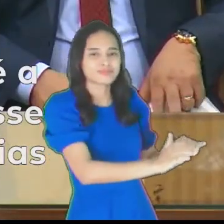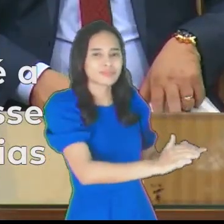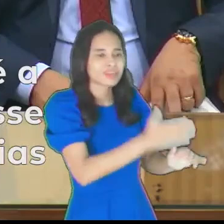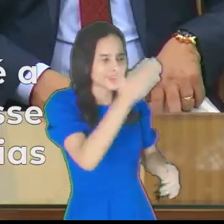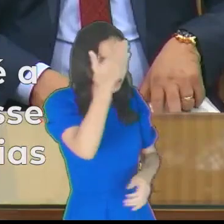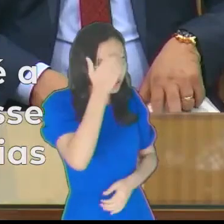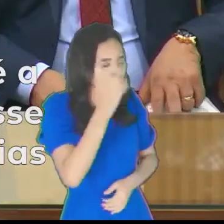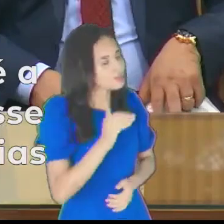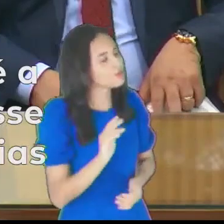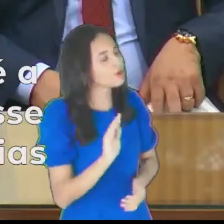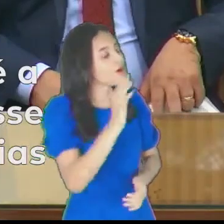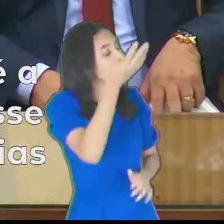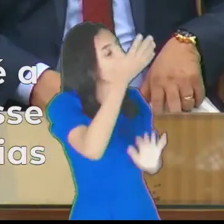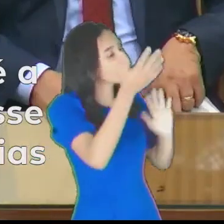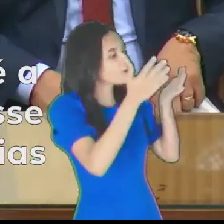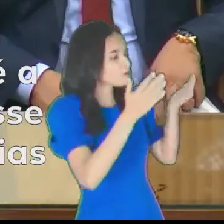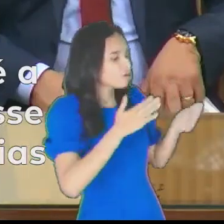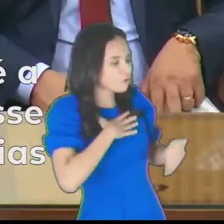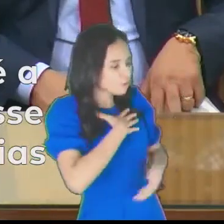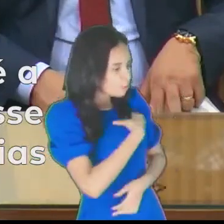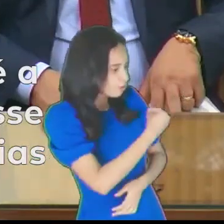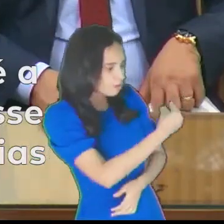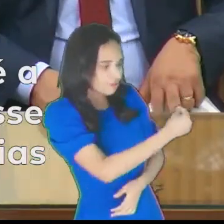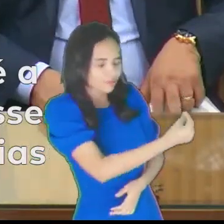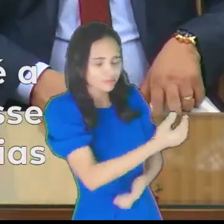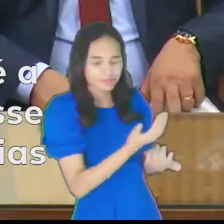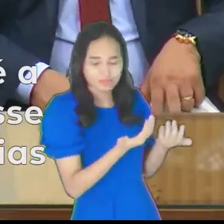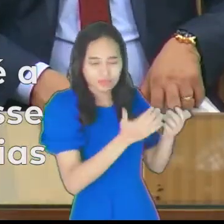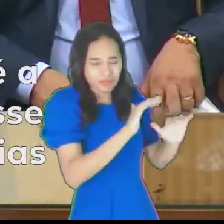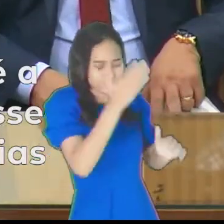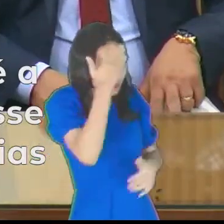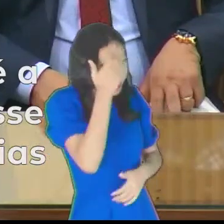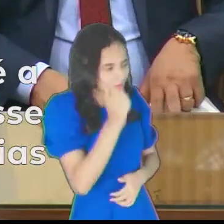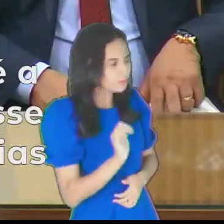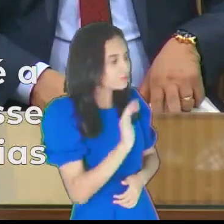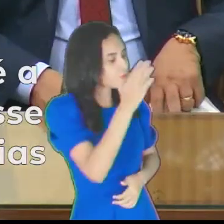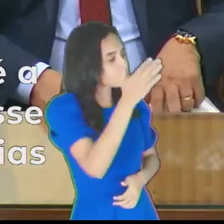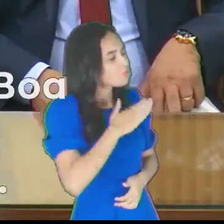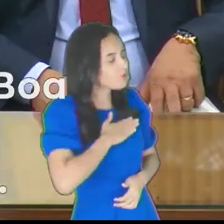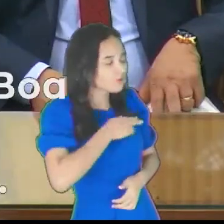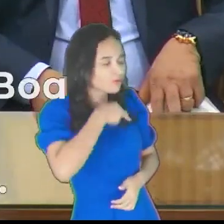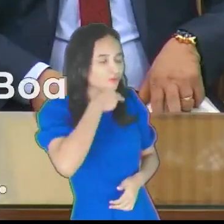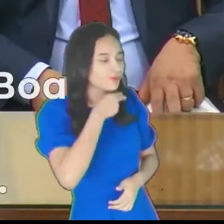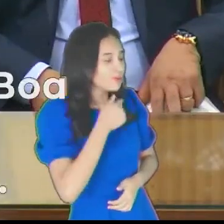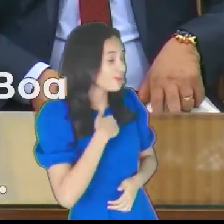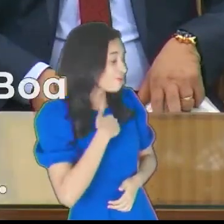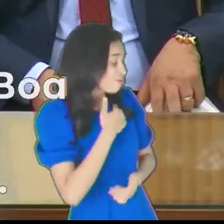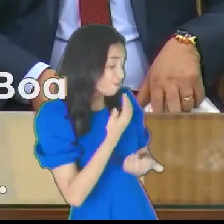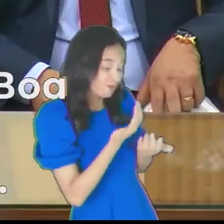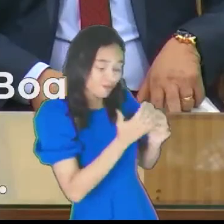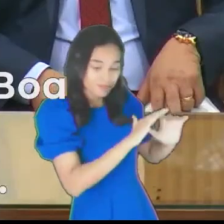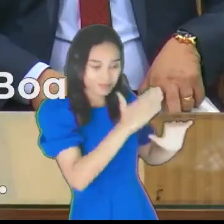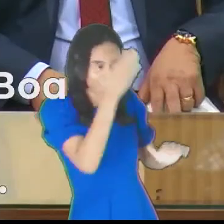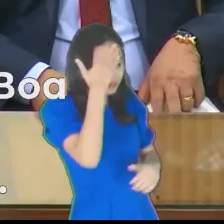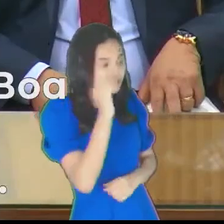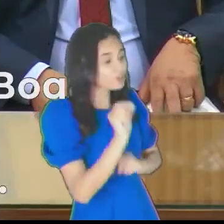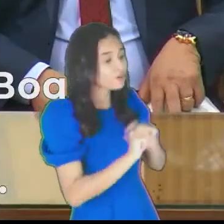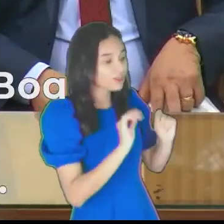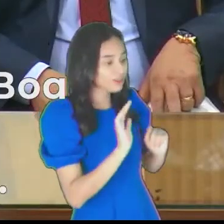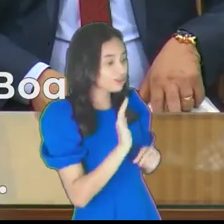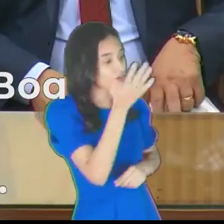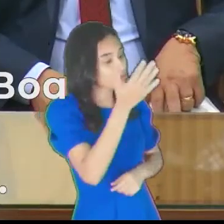com meus filhos. Eu não quero saber o que é que vai acontecer com meus netos. Eu não quero saber o que é que vai acontecer com